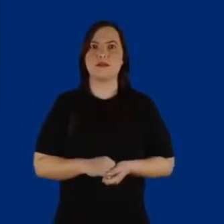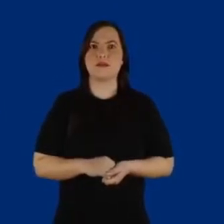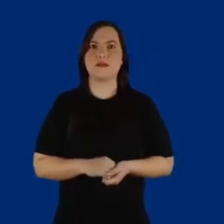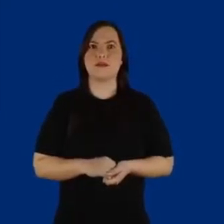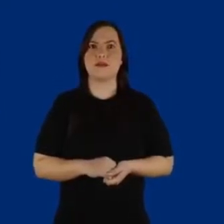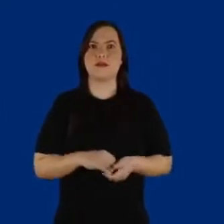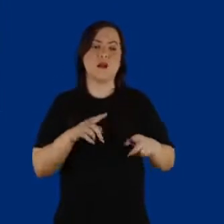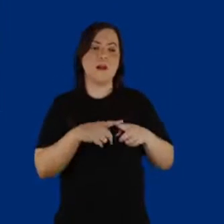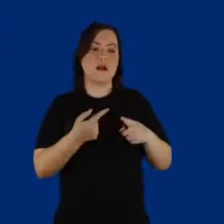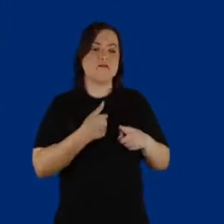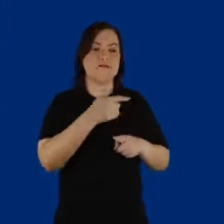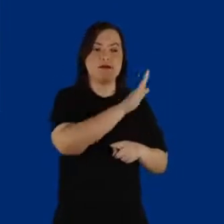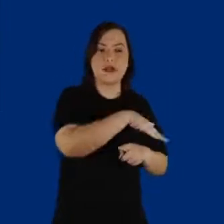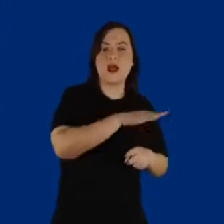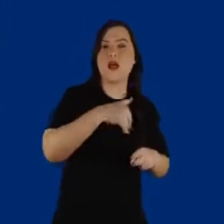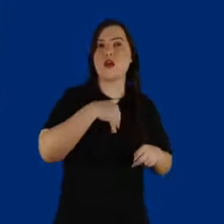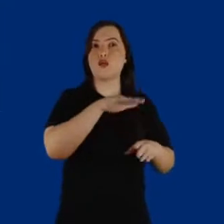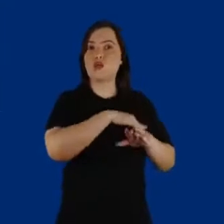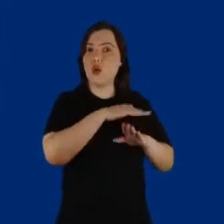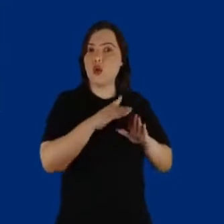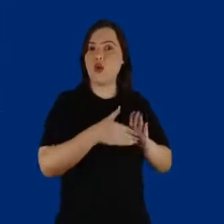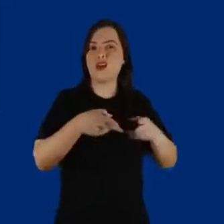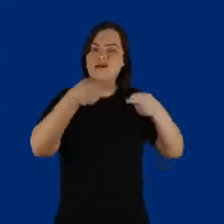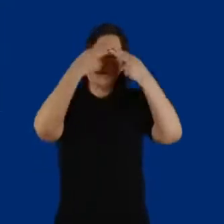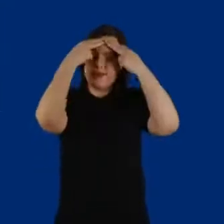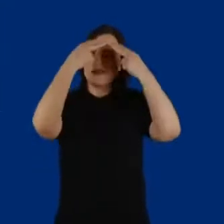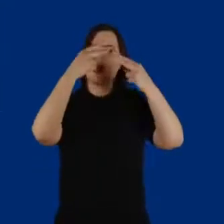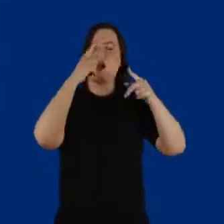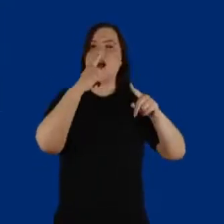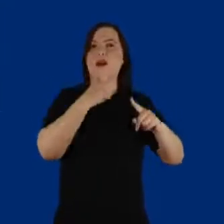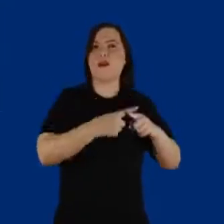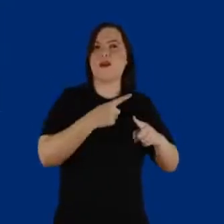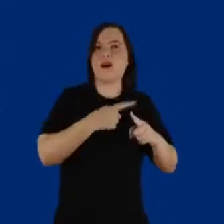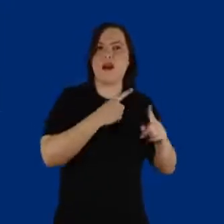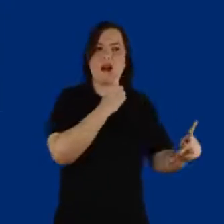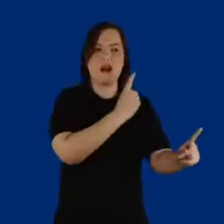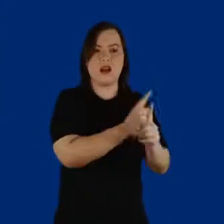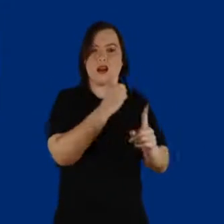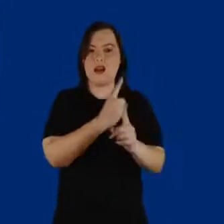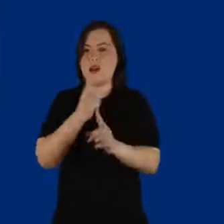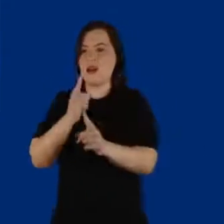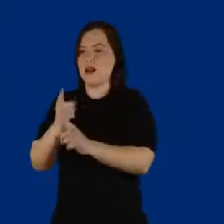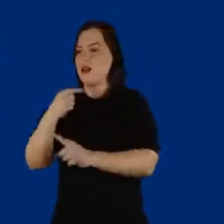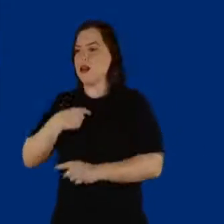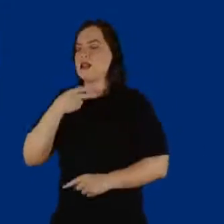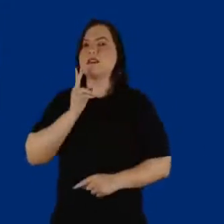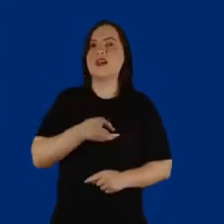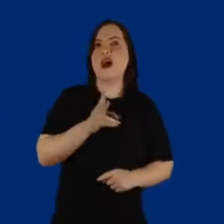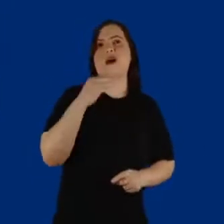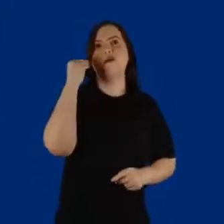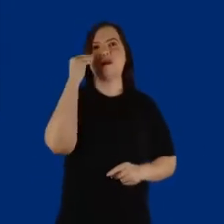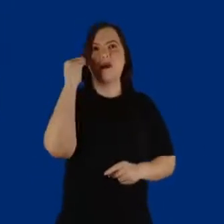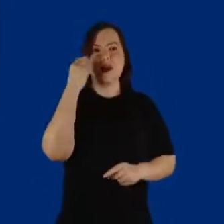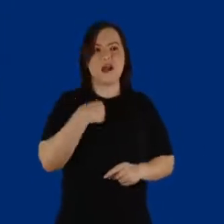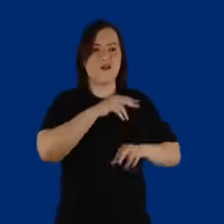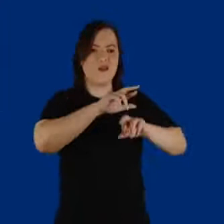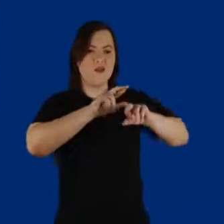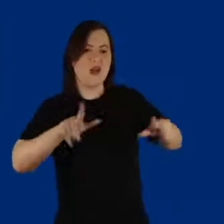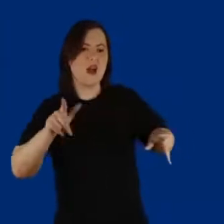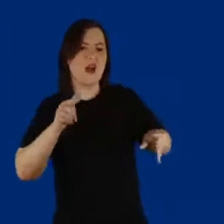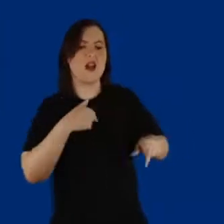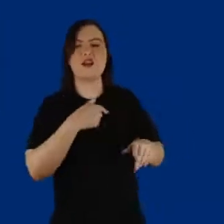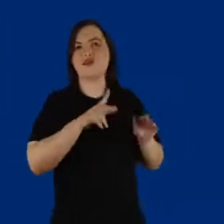Essas crianças todas foram traumatizadas, mas eles encontram algo sempre nessas experiências, coisas diferentes. Eles